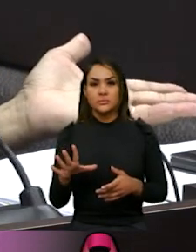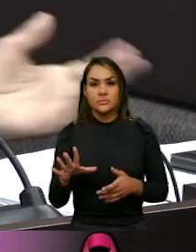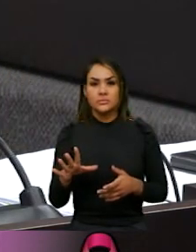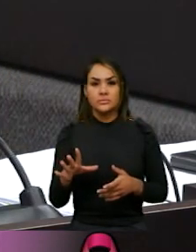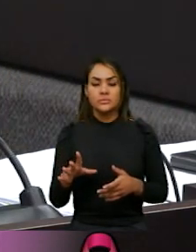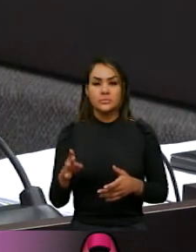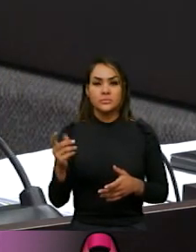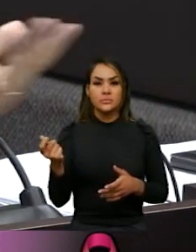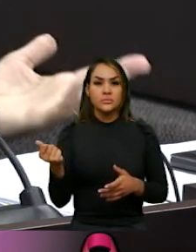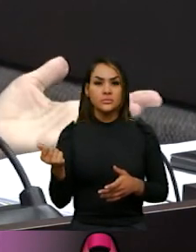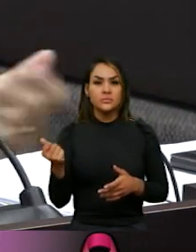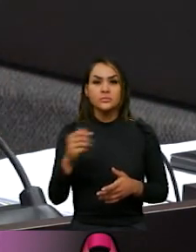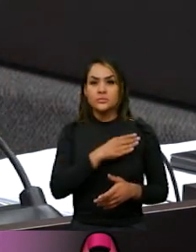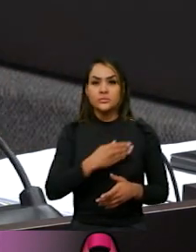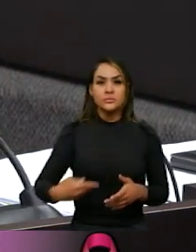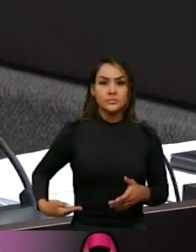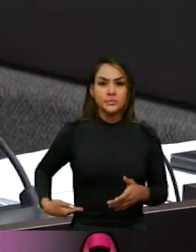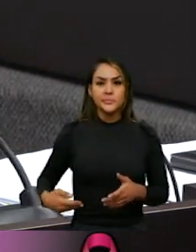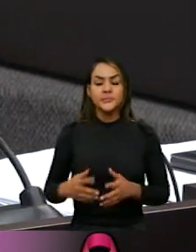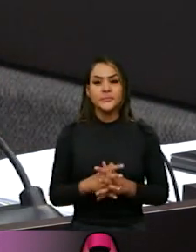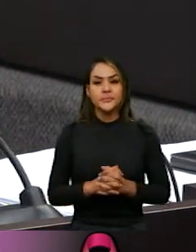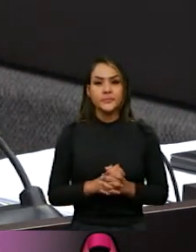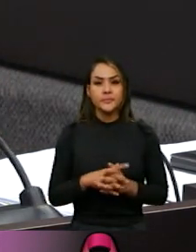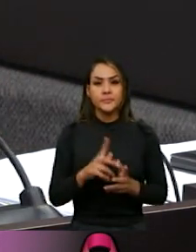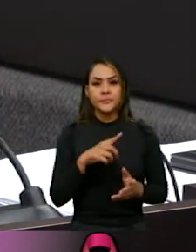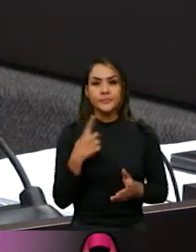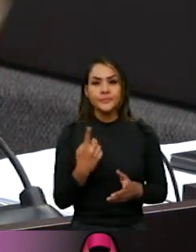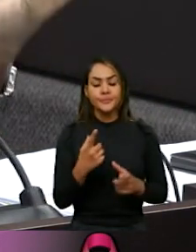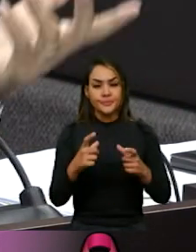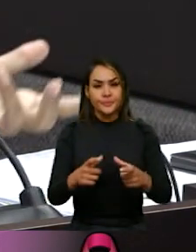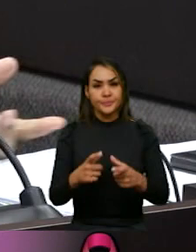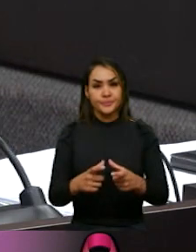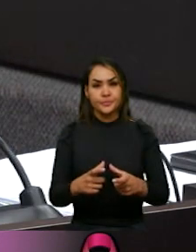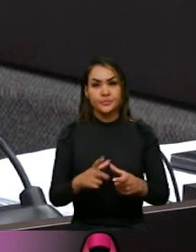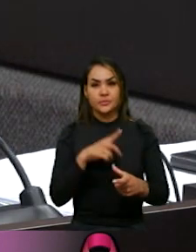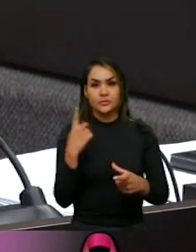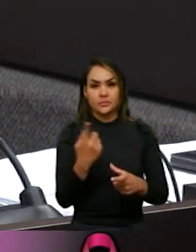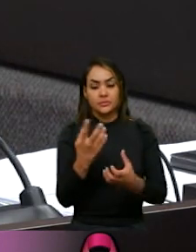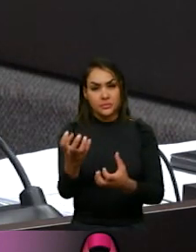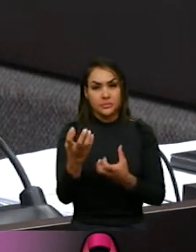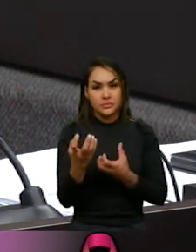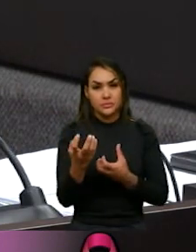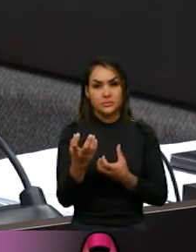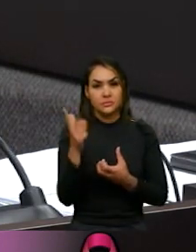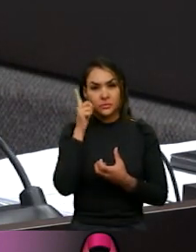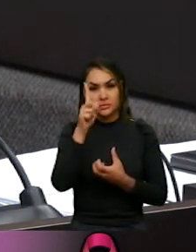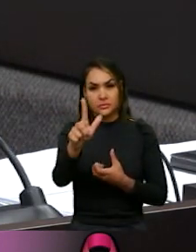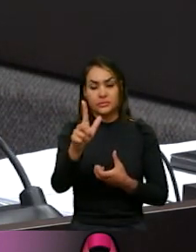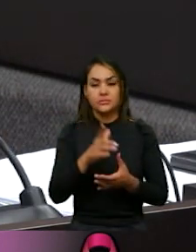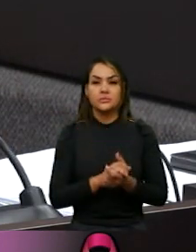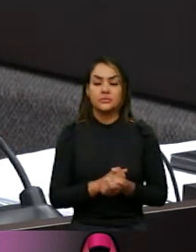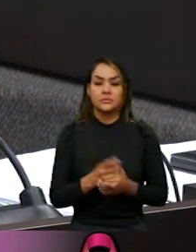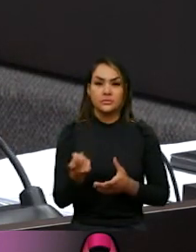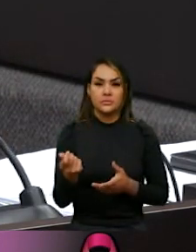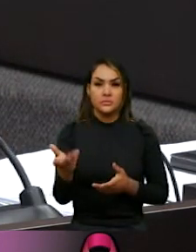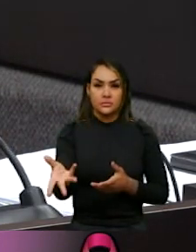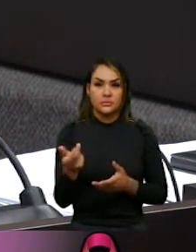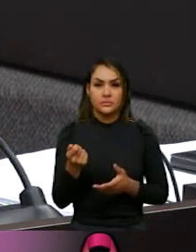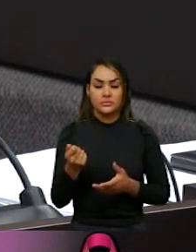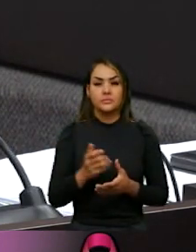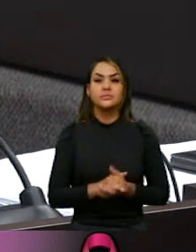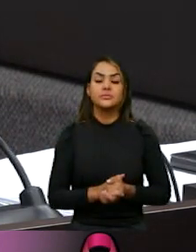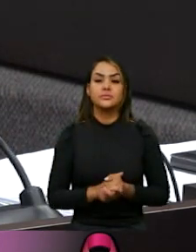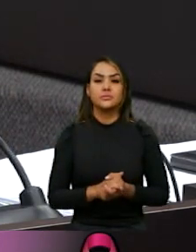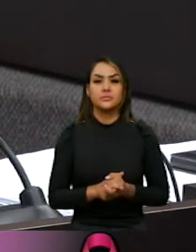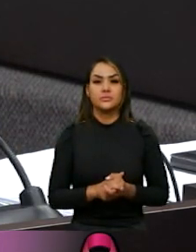financiamento público. E é lá que a gente vai tentar buscar esse resultado, caso a casa, por acaso, a casa aprovar,